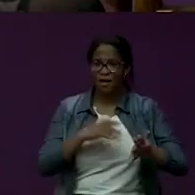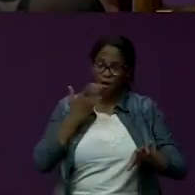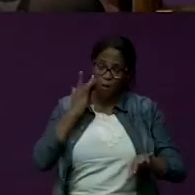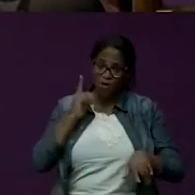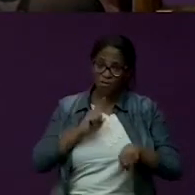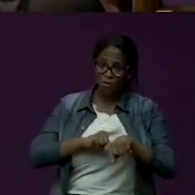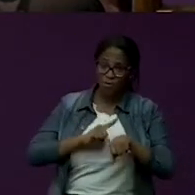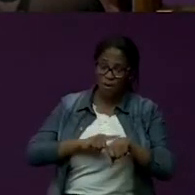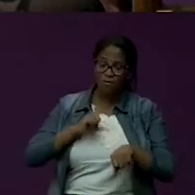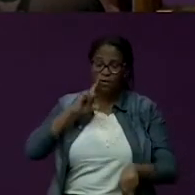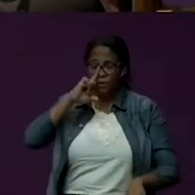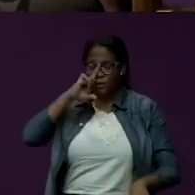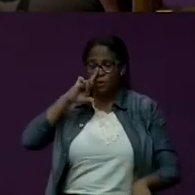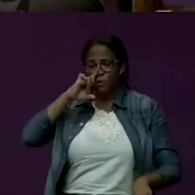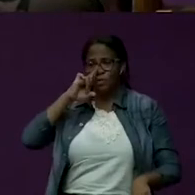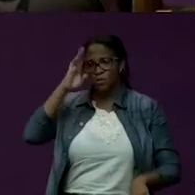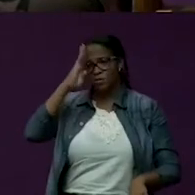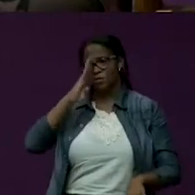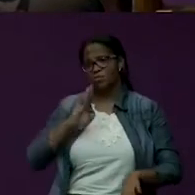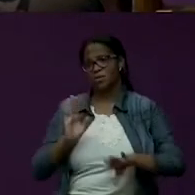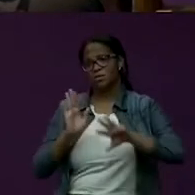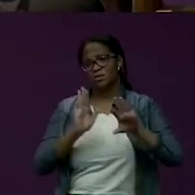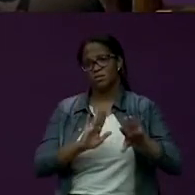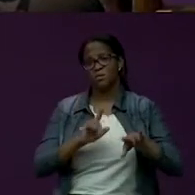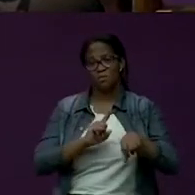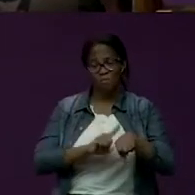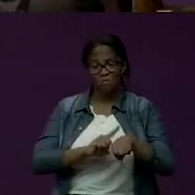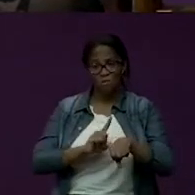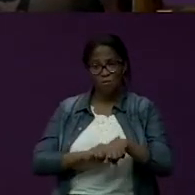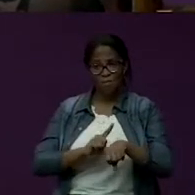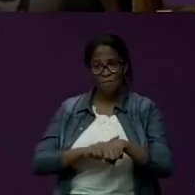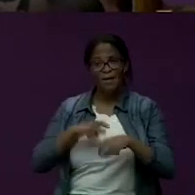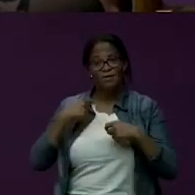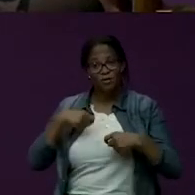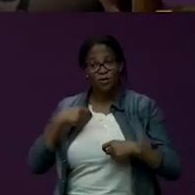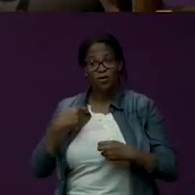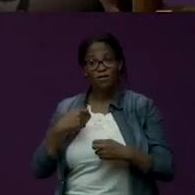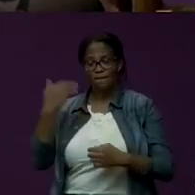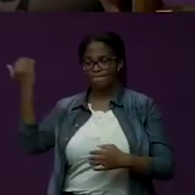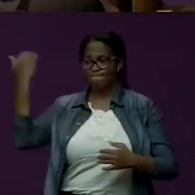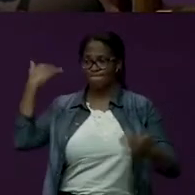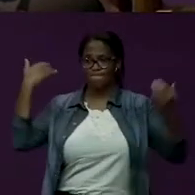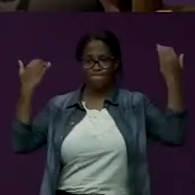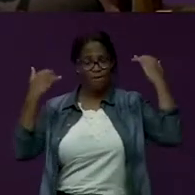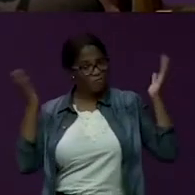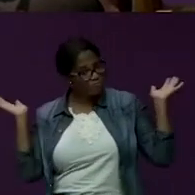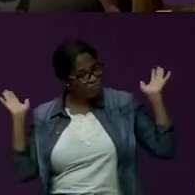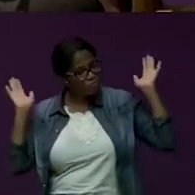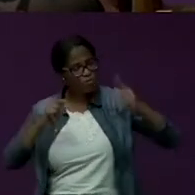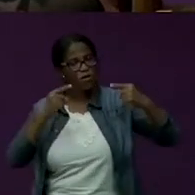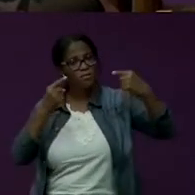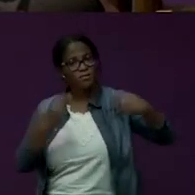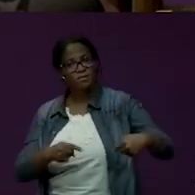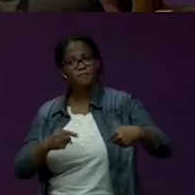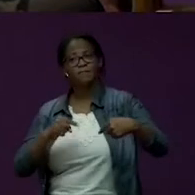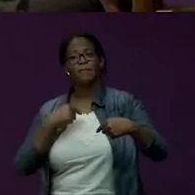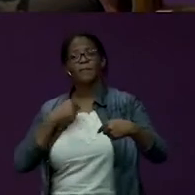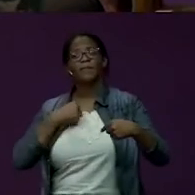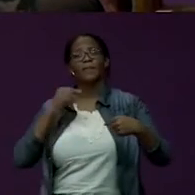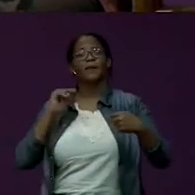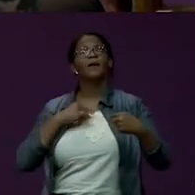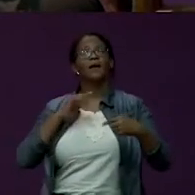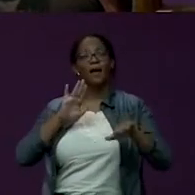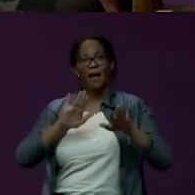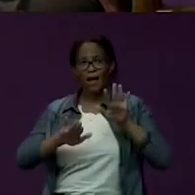assim, de muita gravidade mesmo no país, um momento em que nós somos chamados para ringue, né? E muitas vezes, e caímos muitas